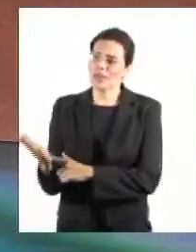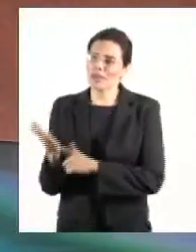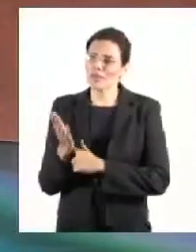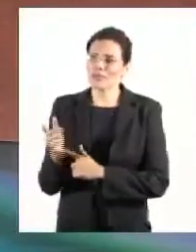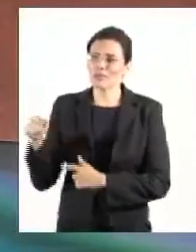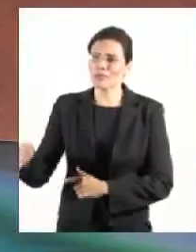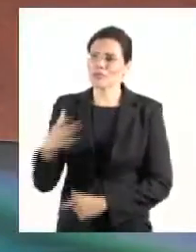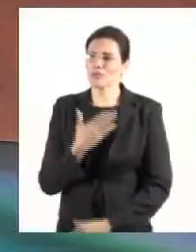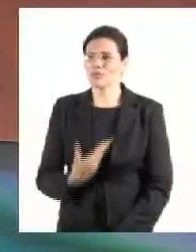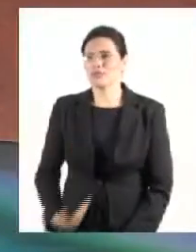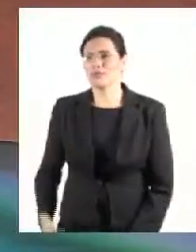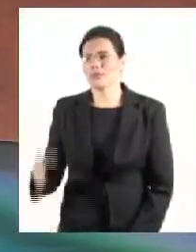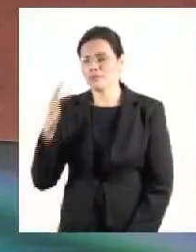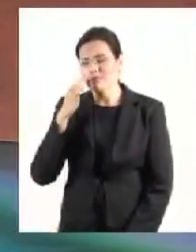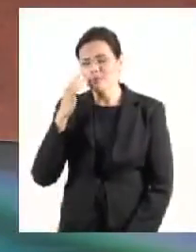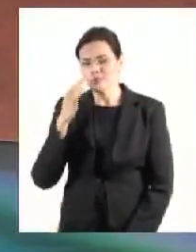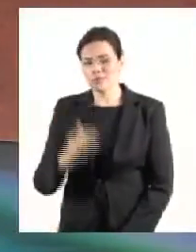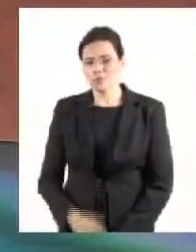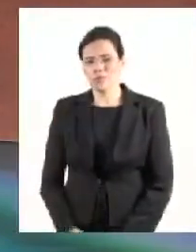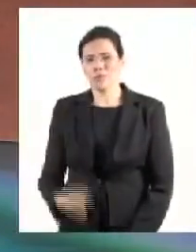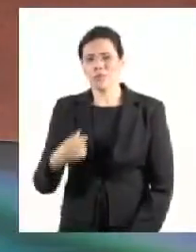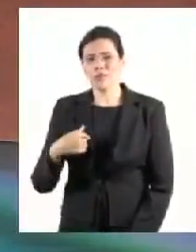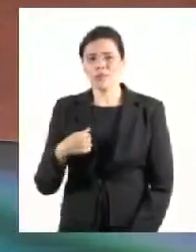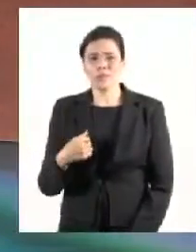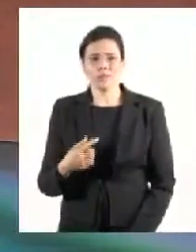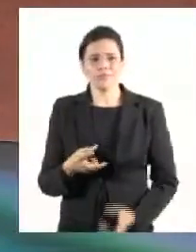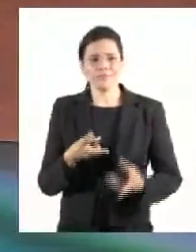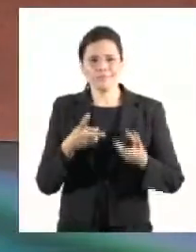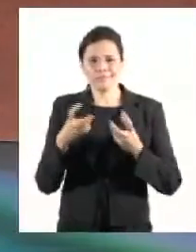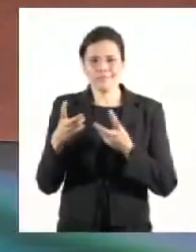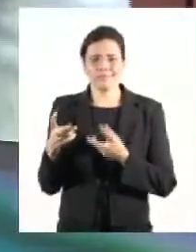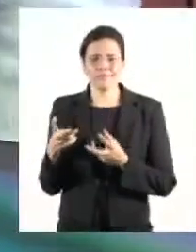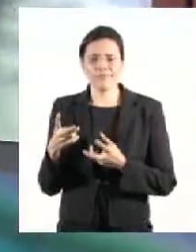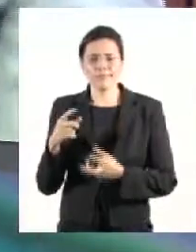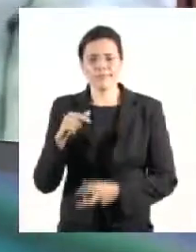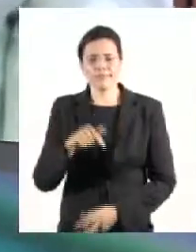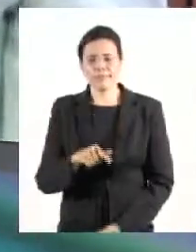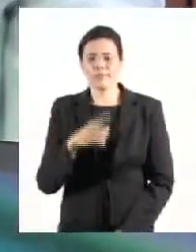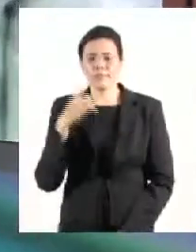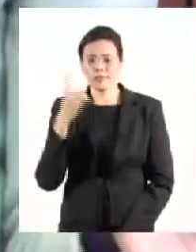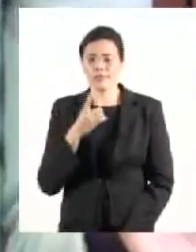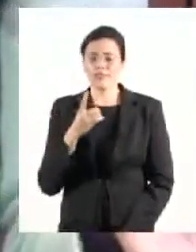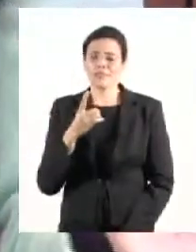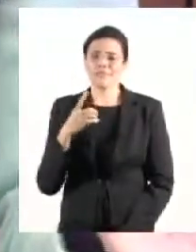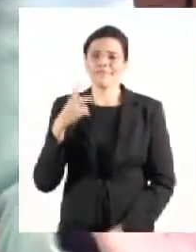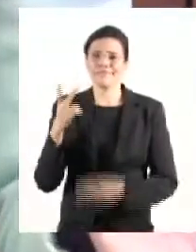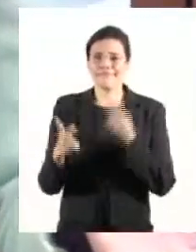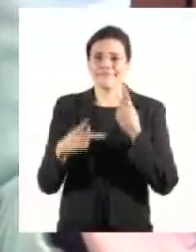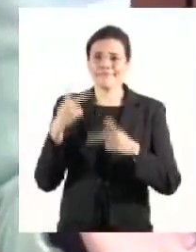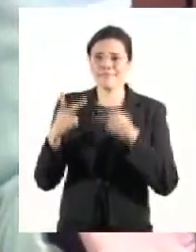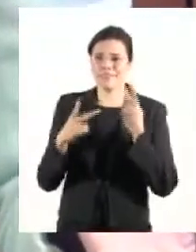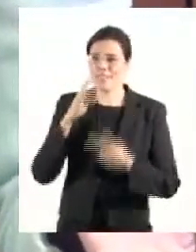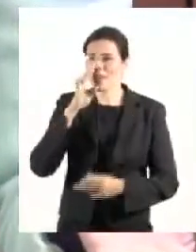impressionada como é que a pessoa fala e pensa que não vai ter resposta.